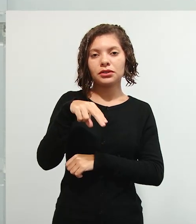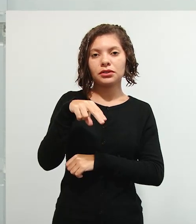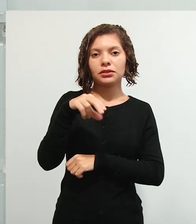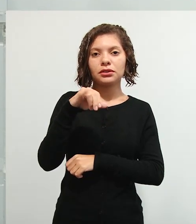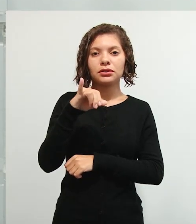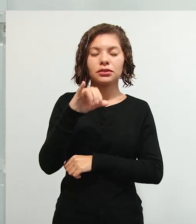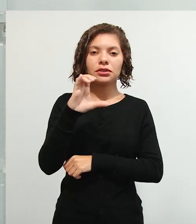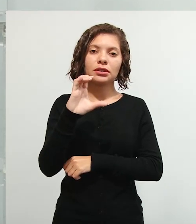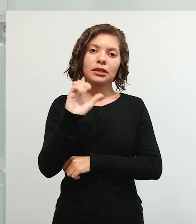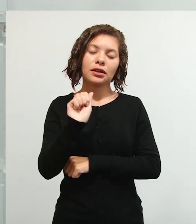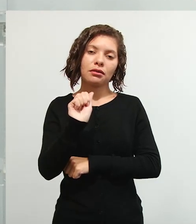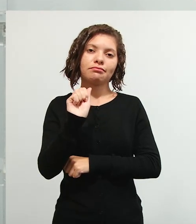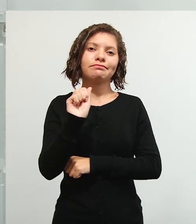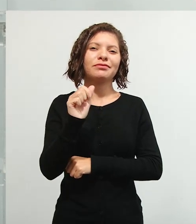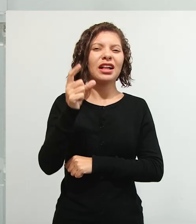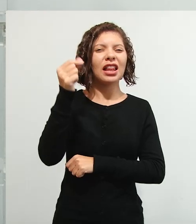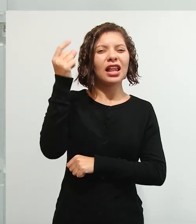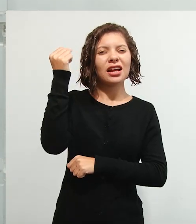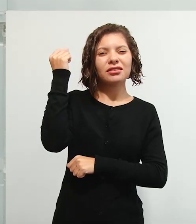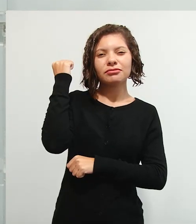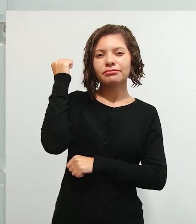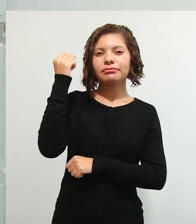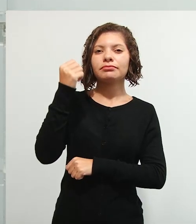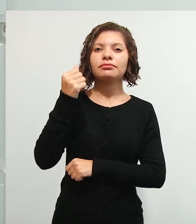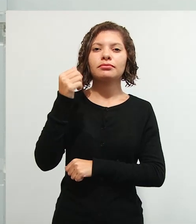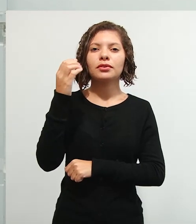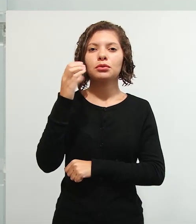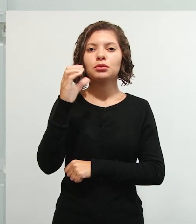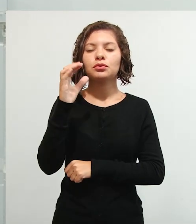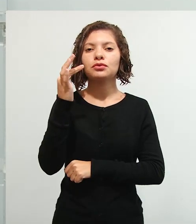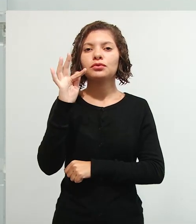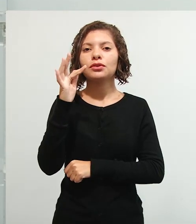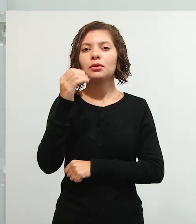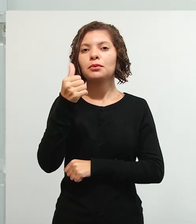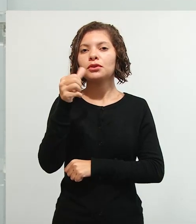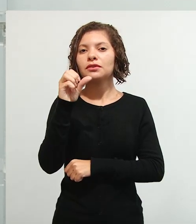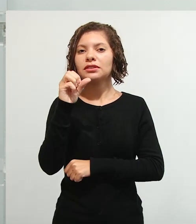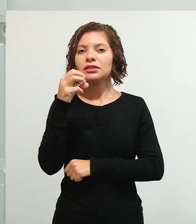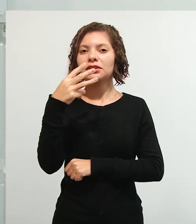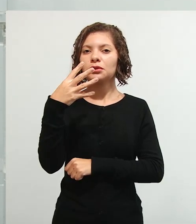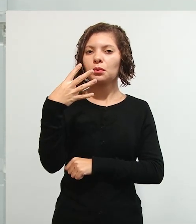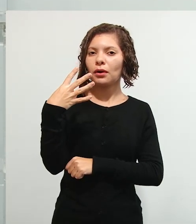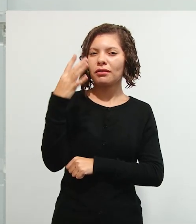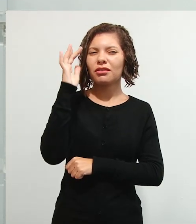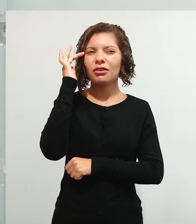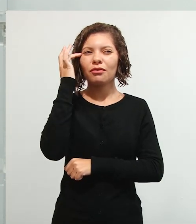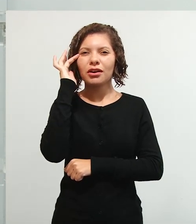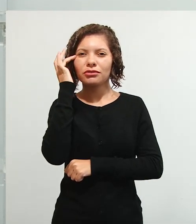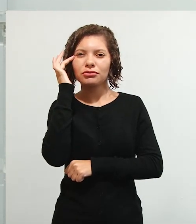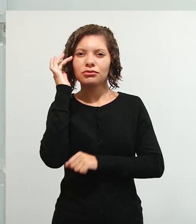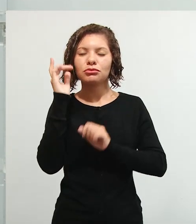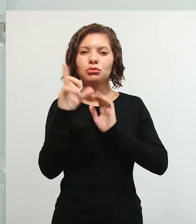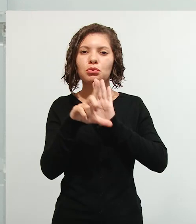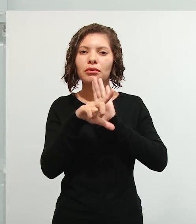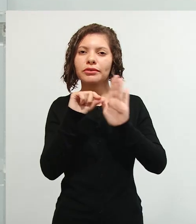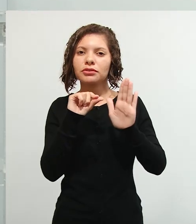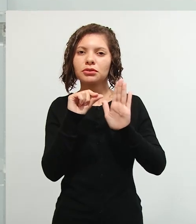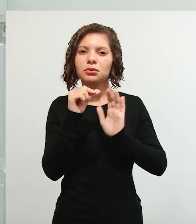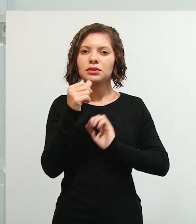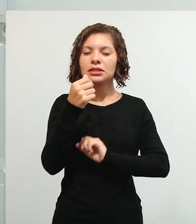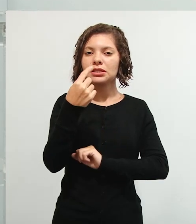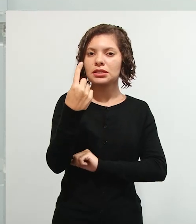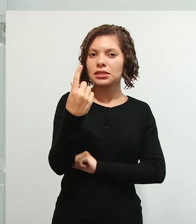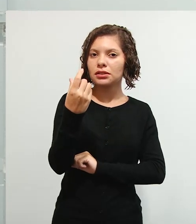na Constituição Federal de 1934, se eu não me engano, no artigo 138, depois chequem